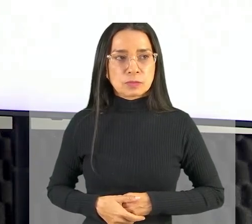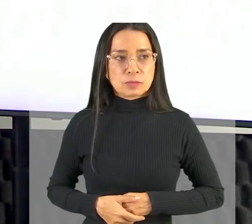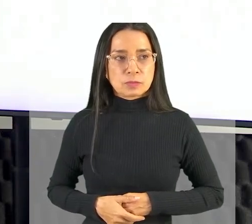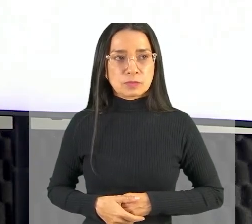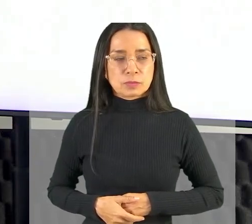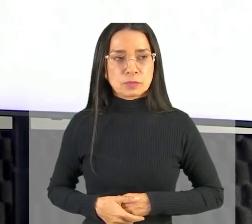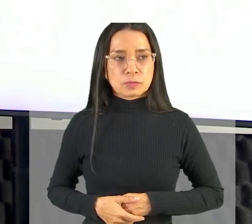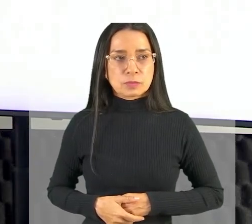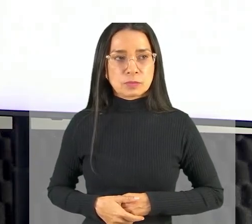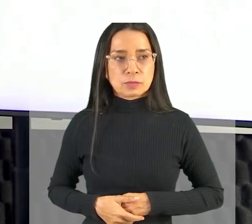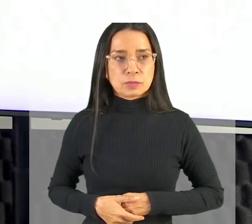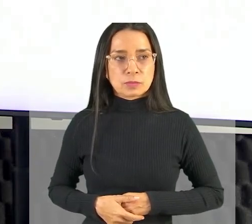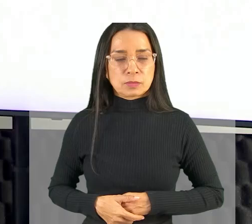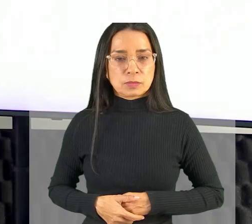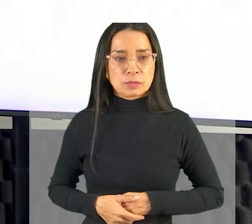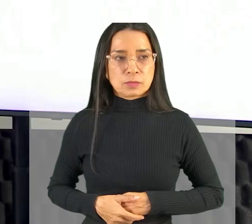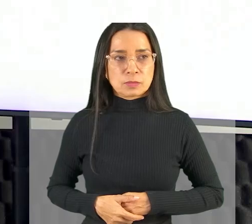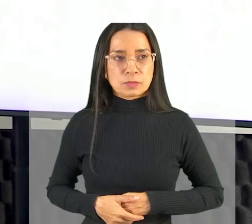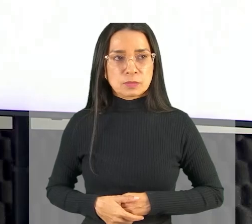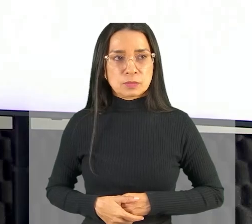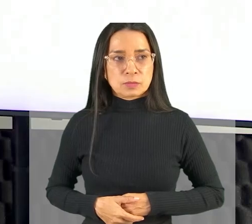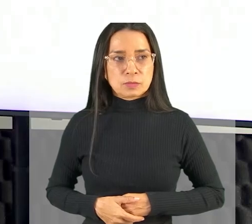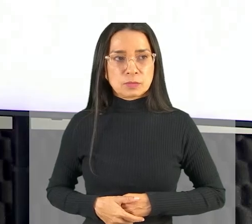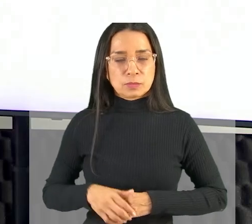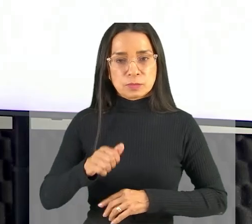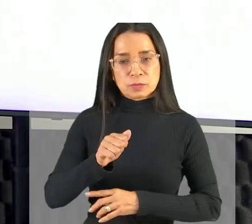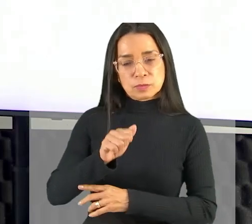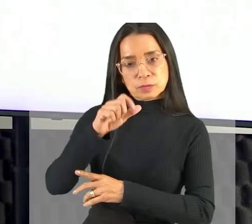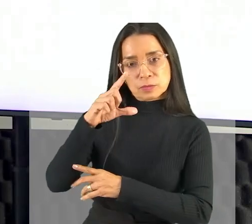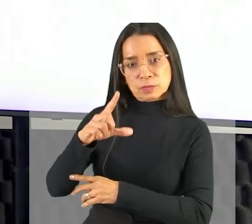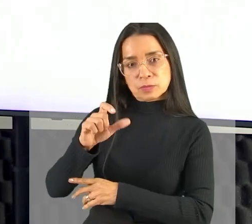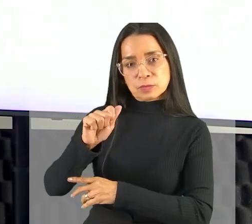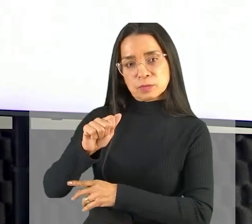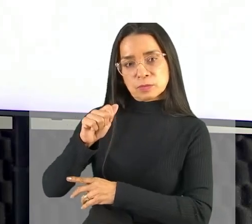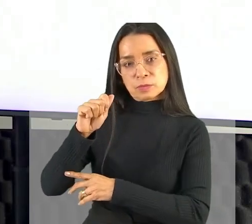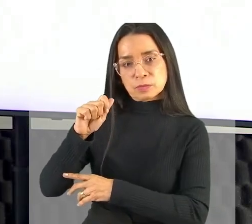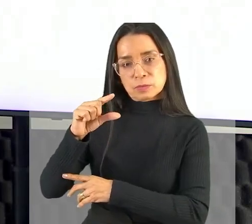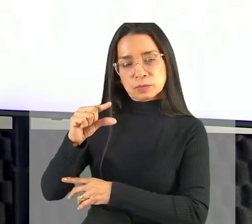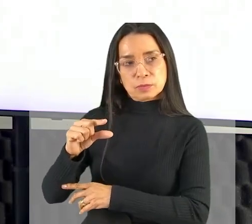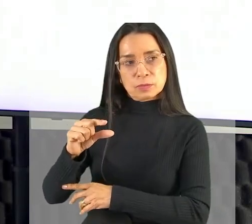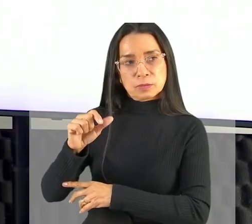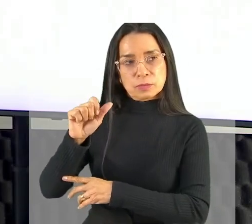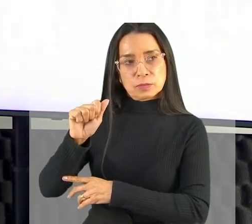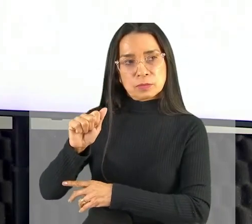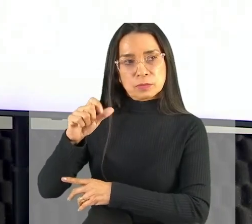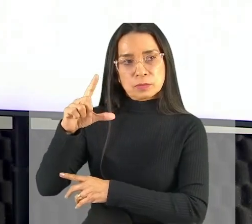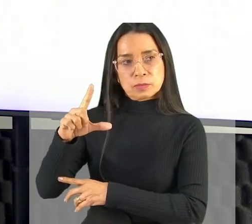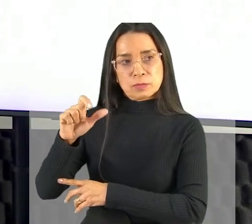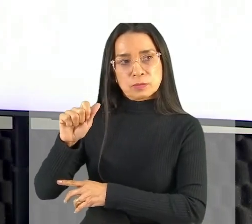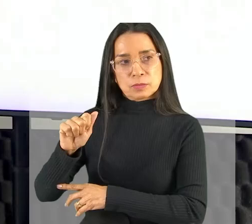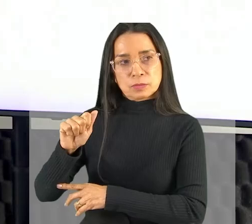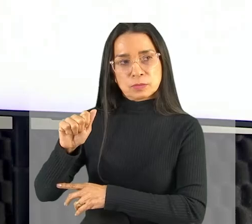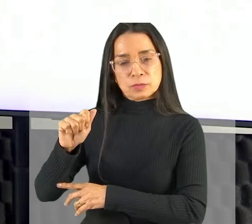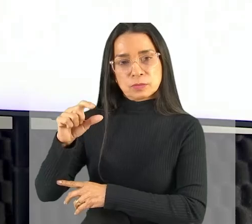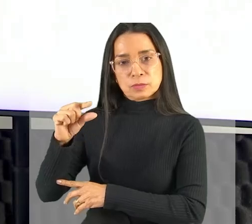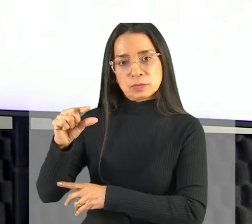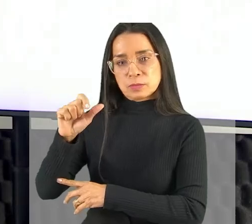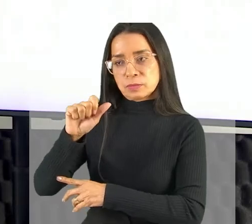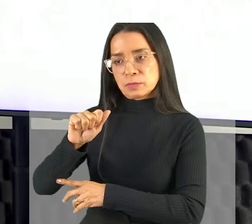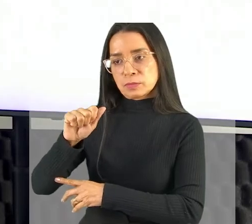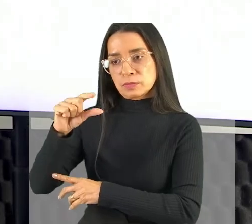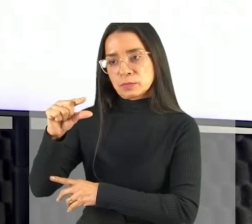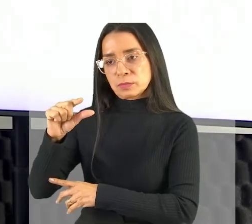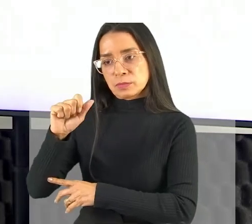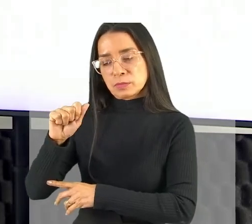desculpa azão azão azão azinho azinho azinho qual a probabilidade de nascer